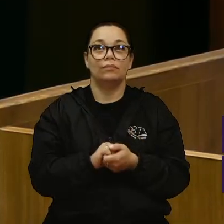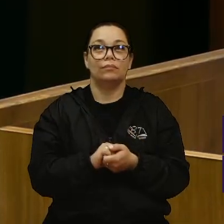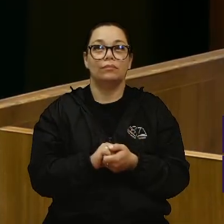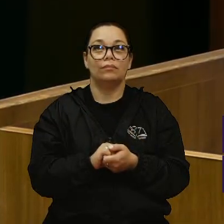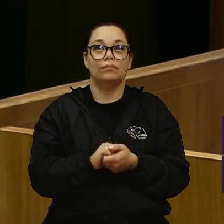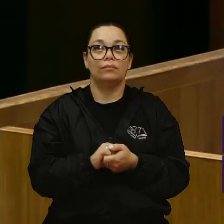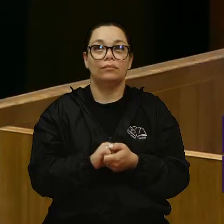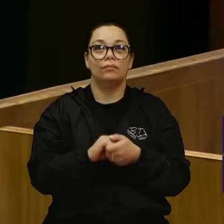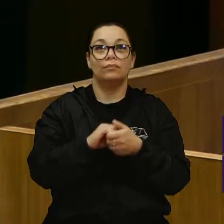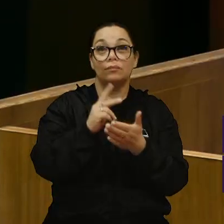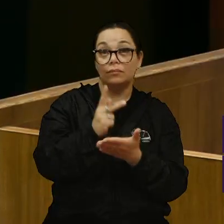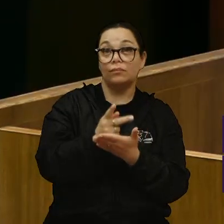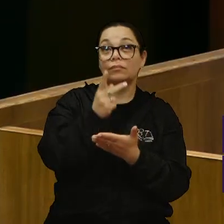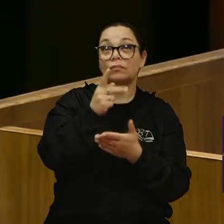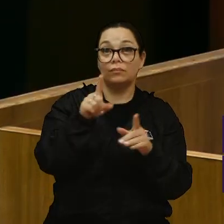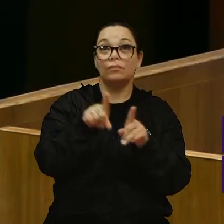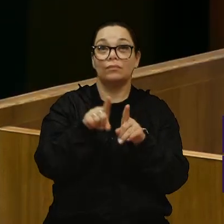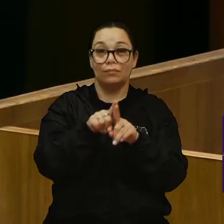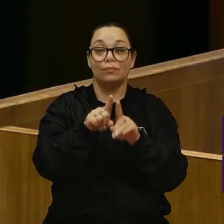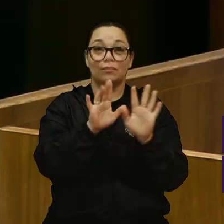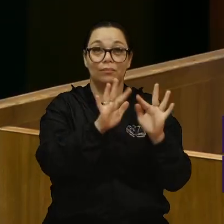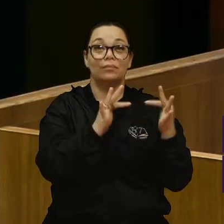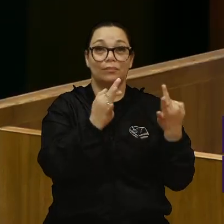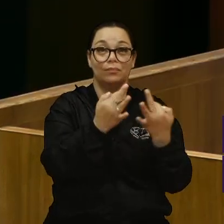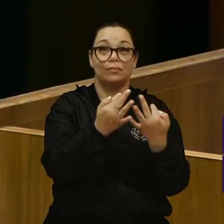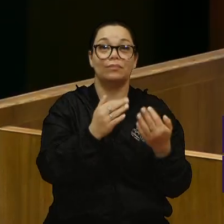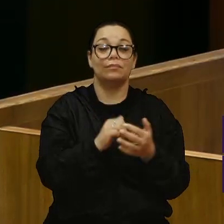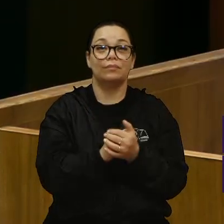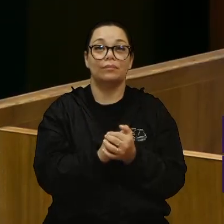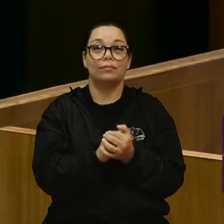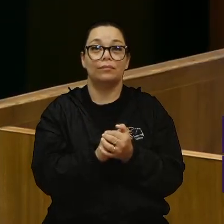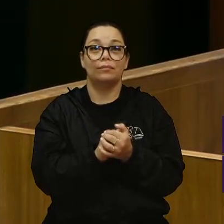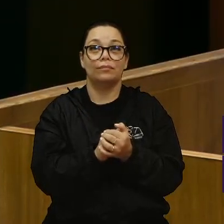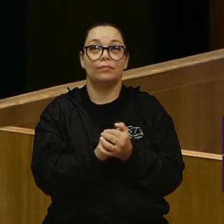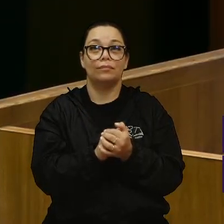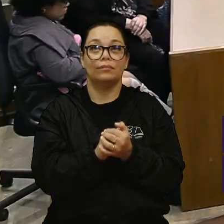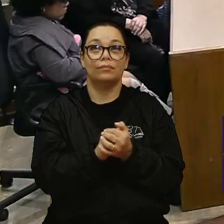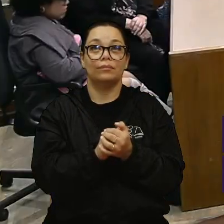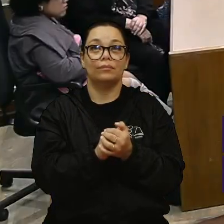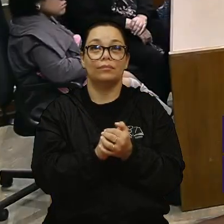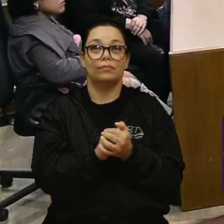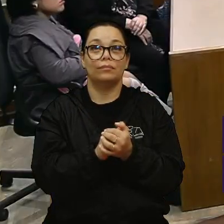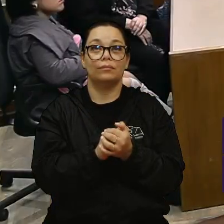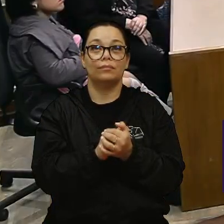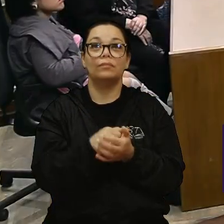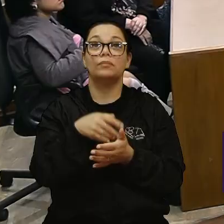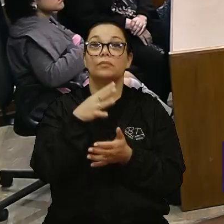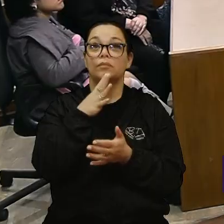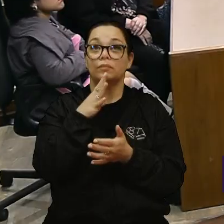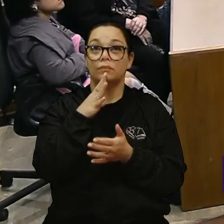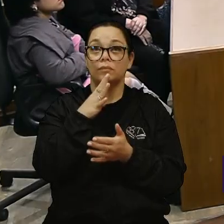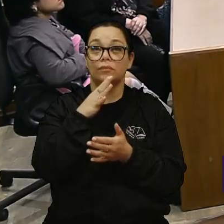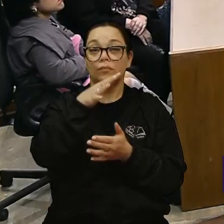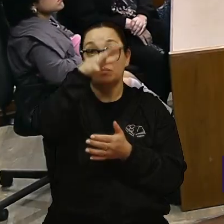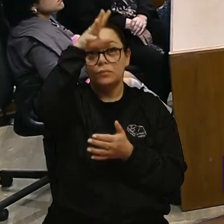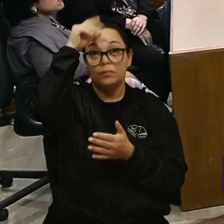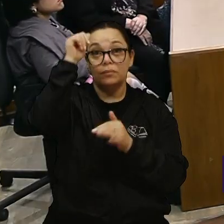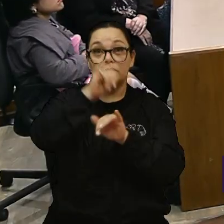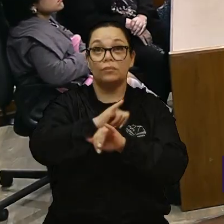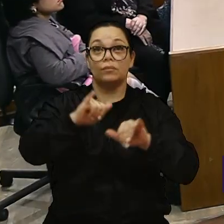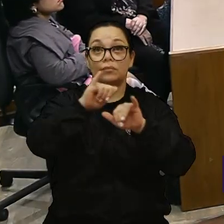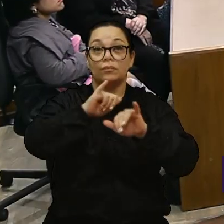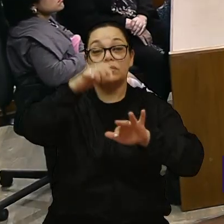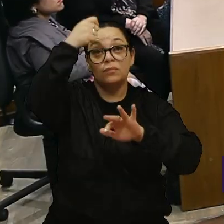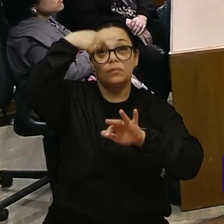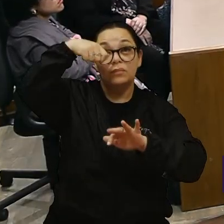Esse prêmio, então, também é deles. Quero fazer aqui um reconhecimento público à